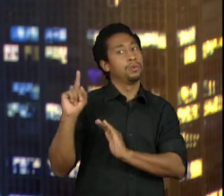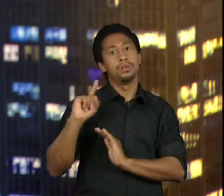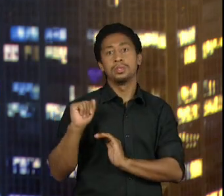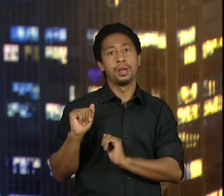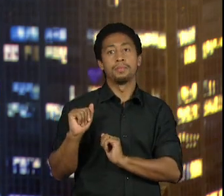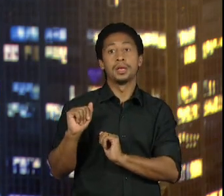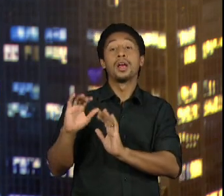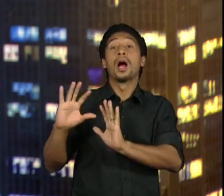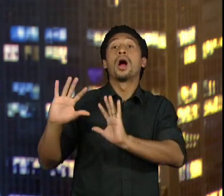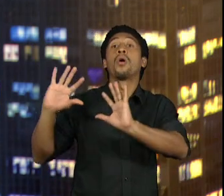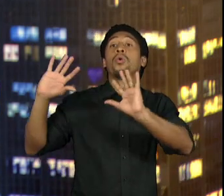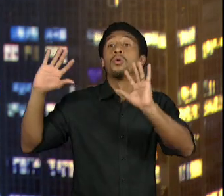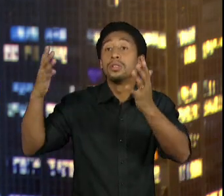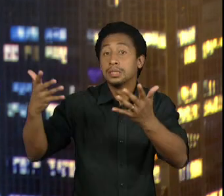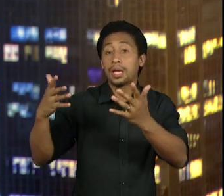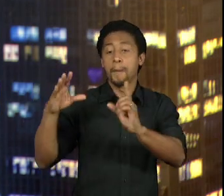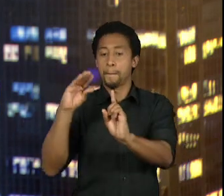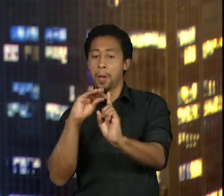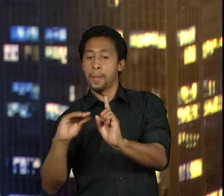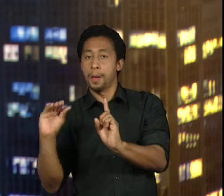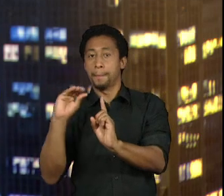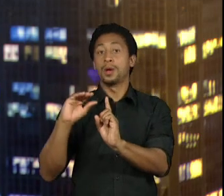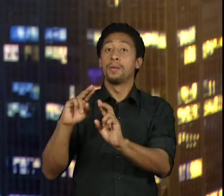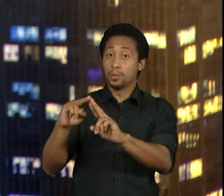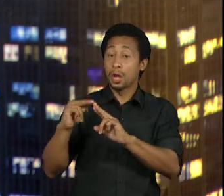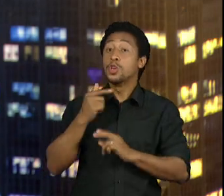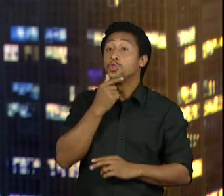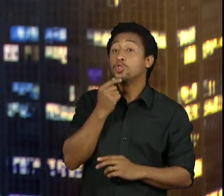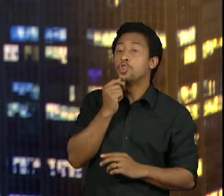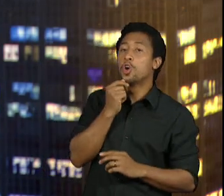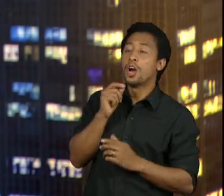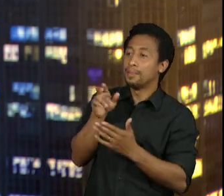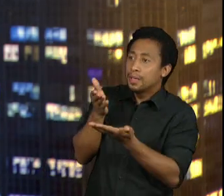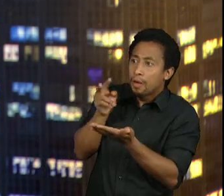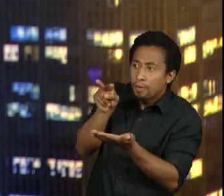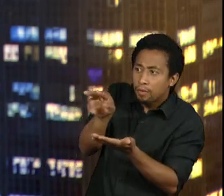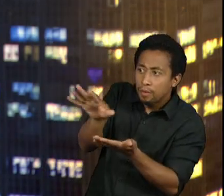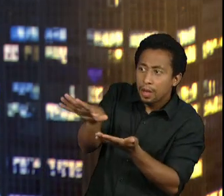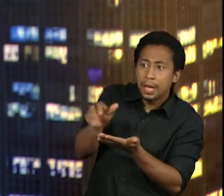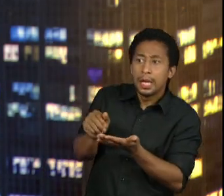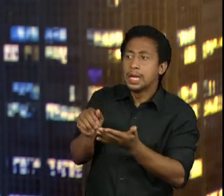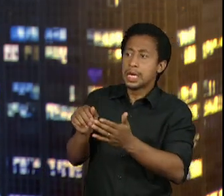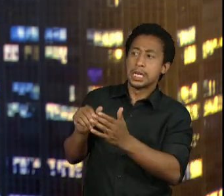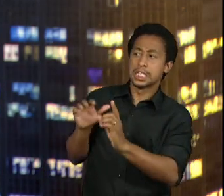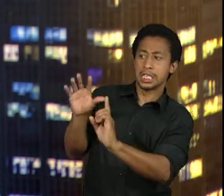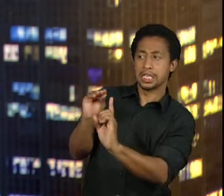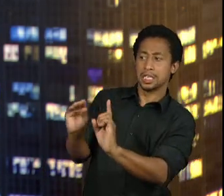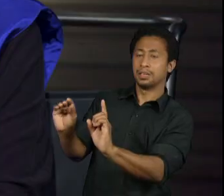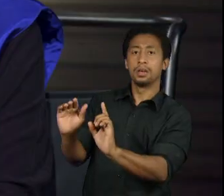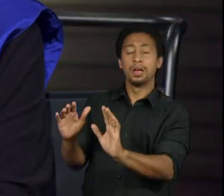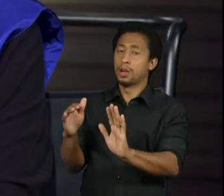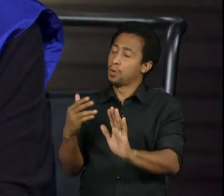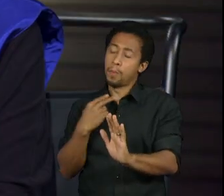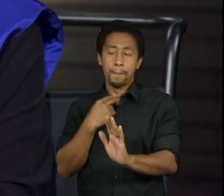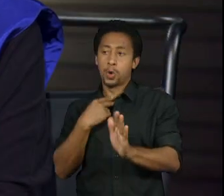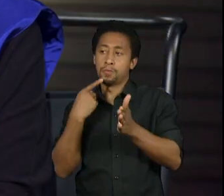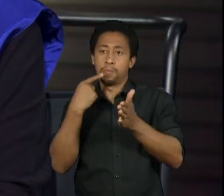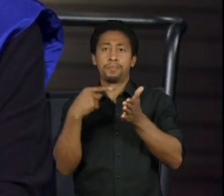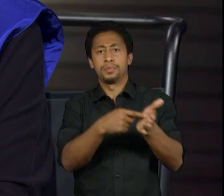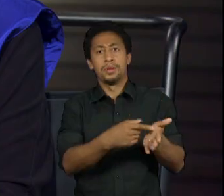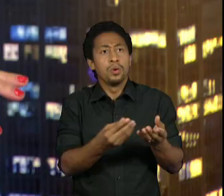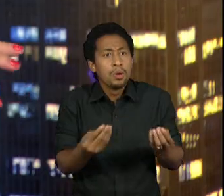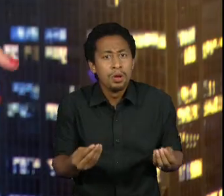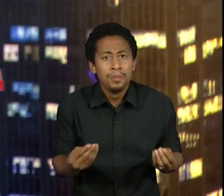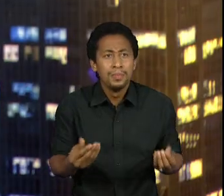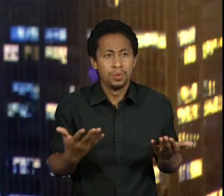queixas de possíveis casos de assédio cometidos por alunos homens por conta da forma como elas estavam vestidas. Não. Então, quer dizer, culpando a